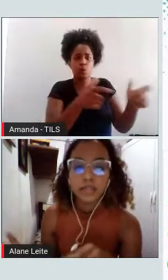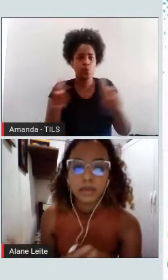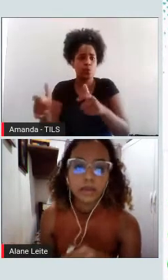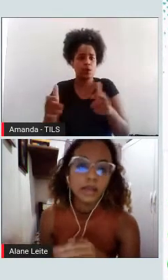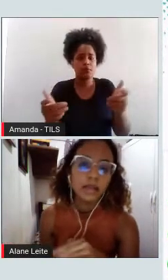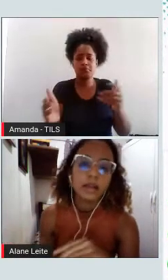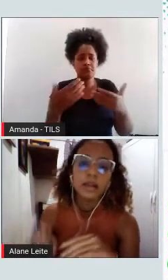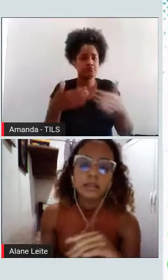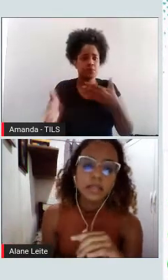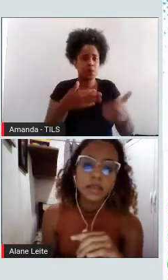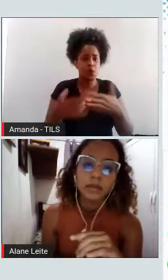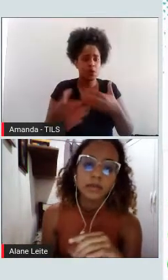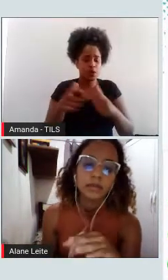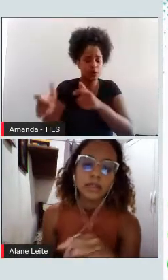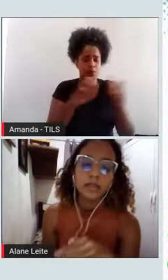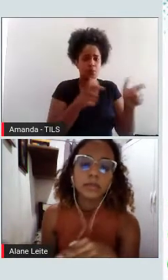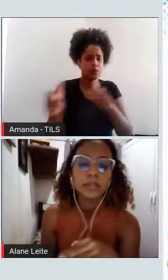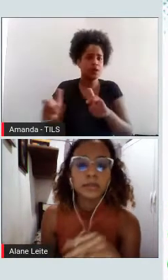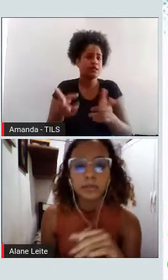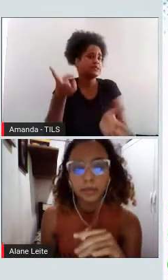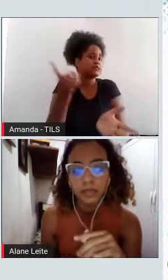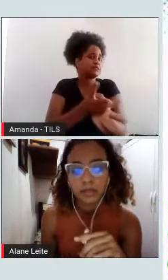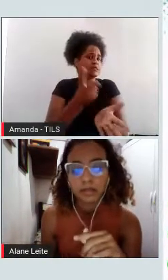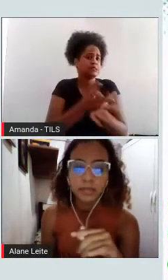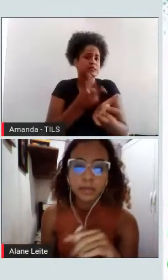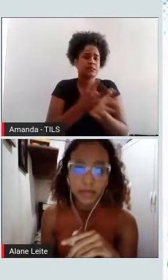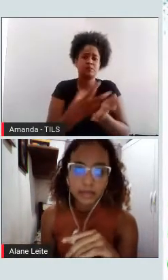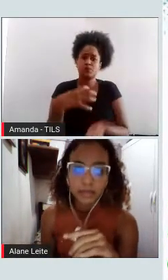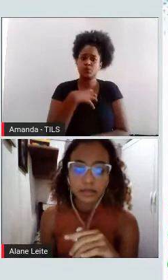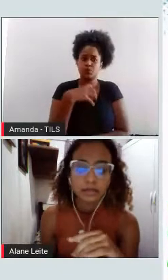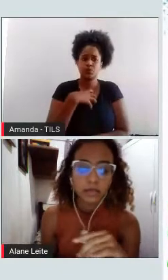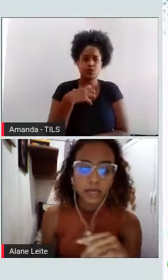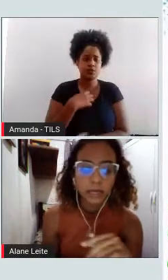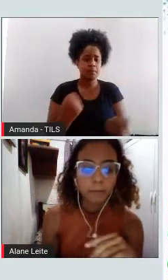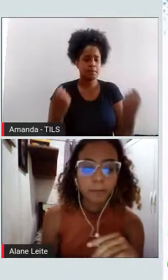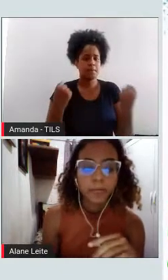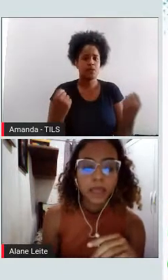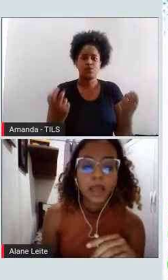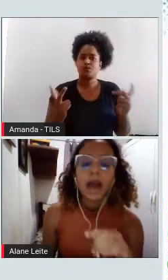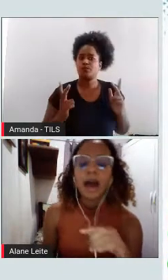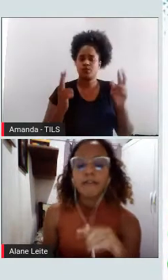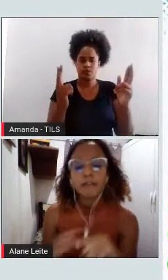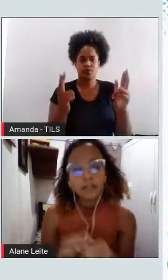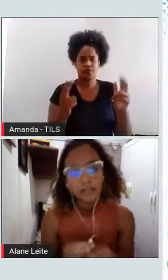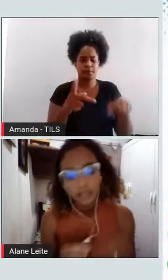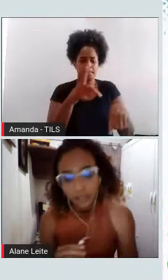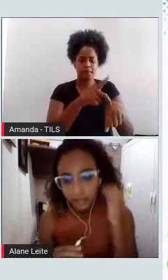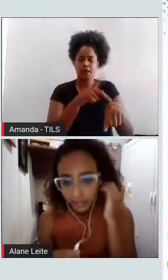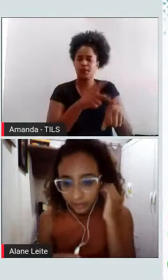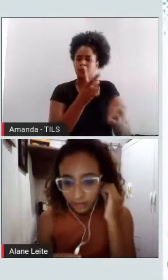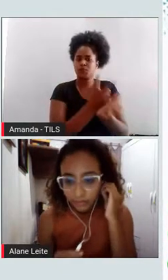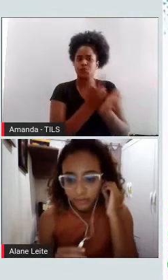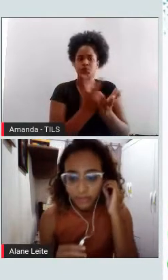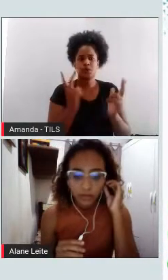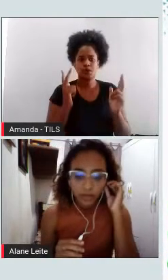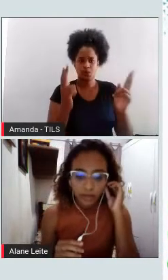na travessa quadrada vai ter o mesmo peso, a mesma massa, ok? A força de atração das